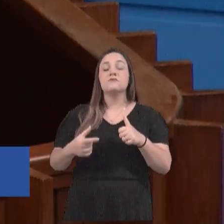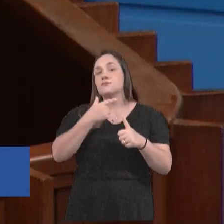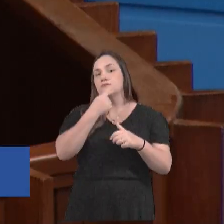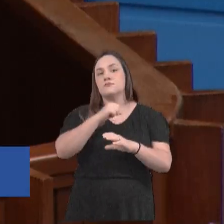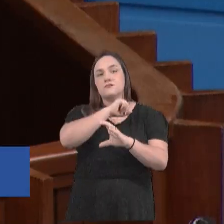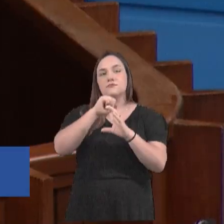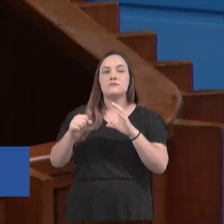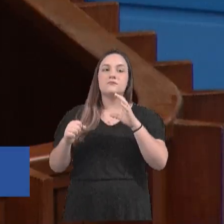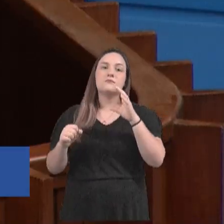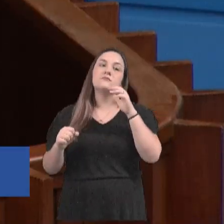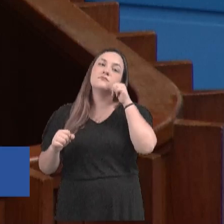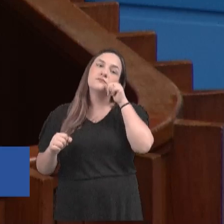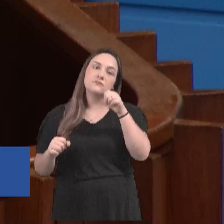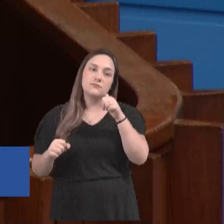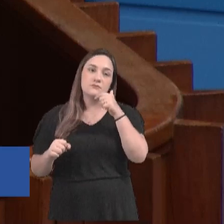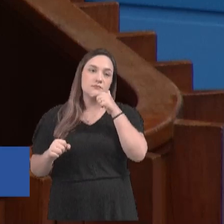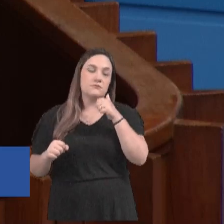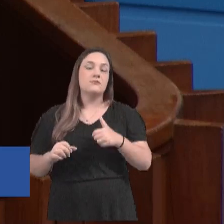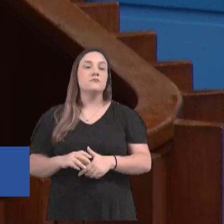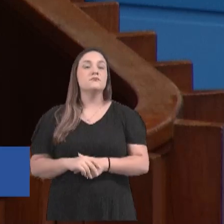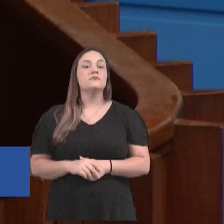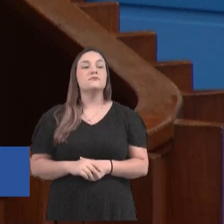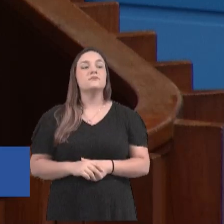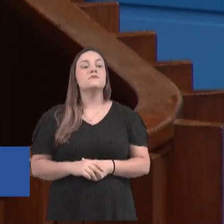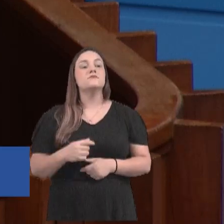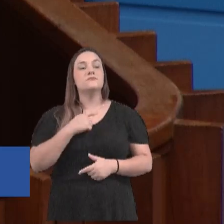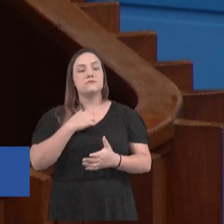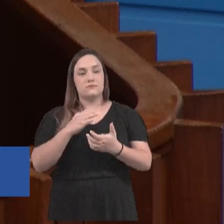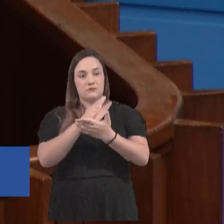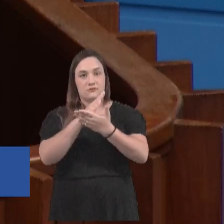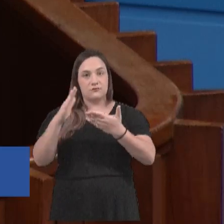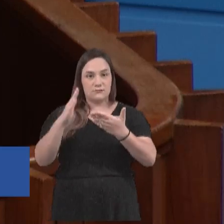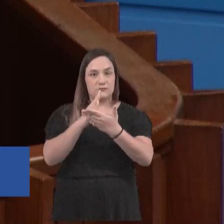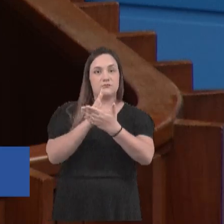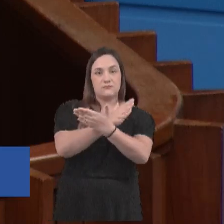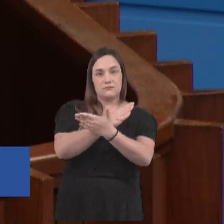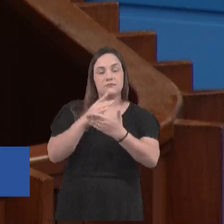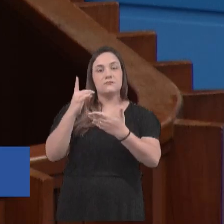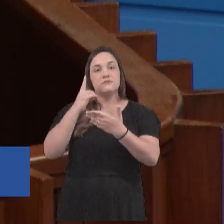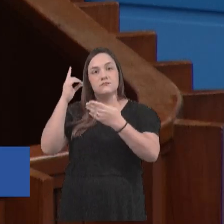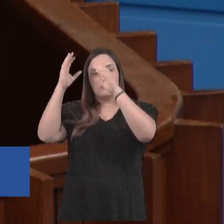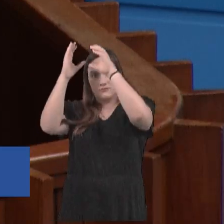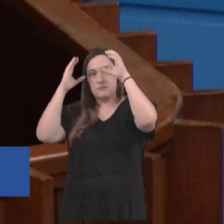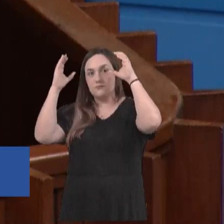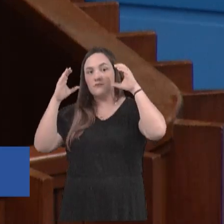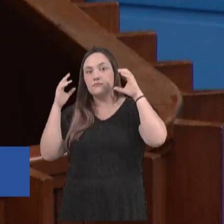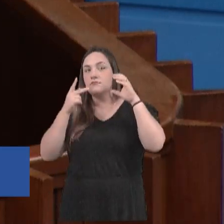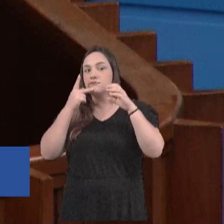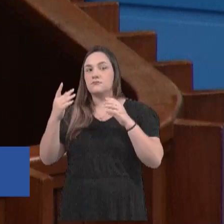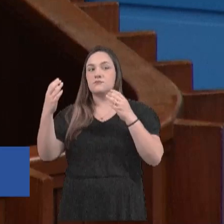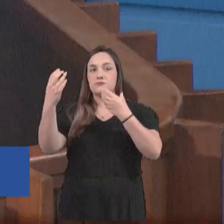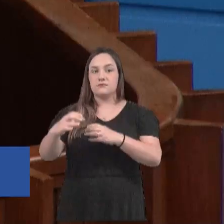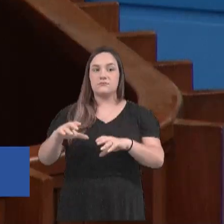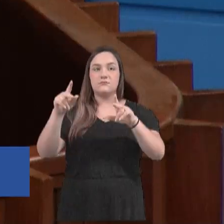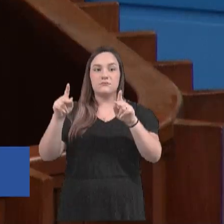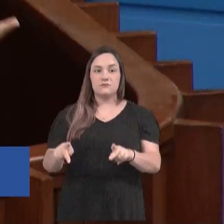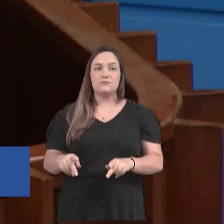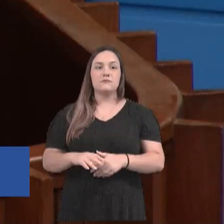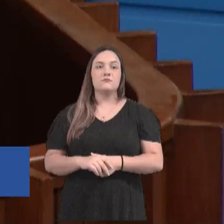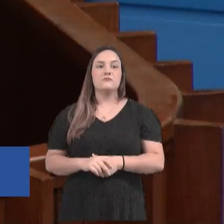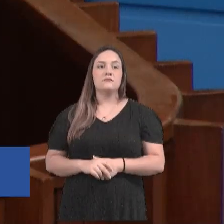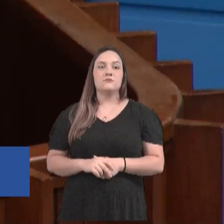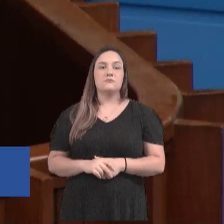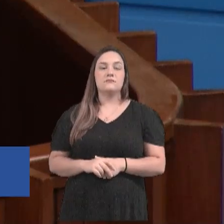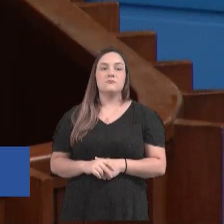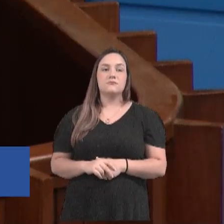mas depois quero dividir meu tempo aqui com o deputado Caravina, que também tem uma pauta importante sobre o concurso público, que quer